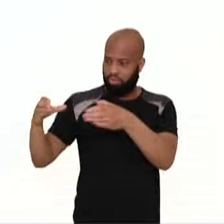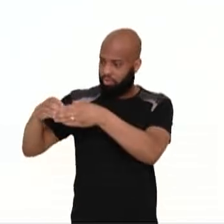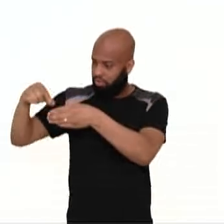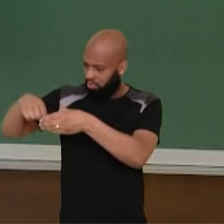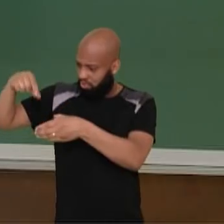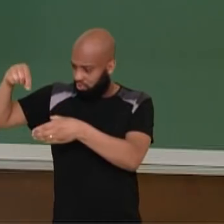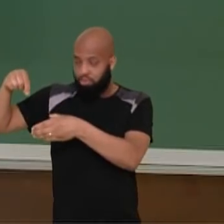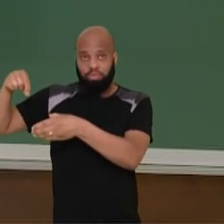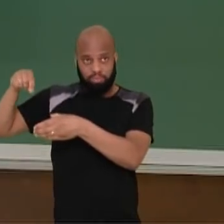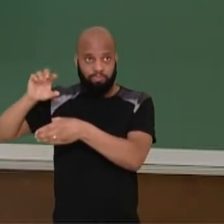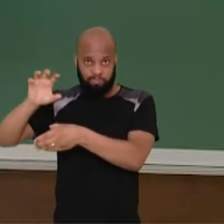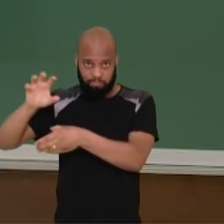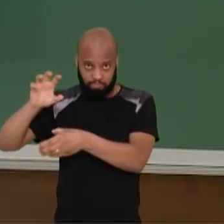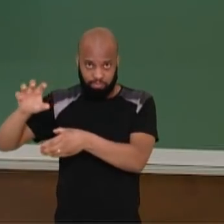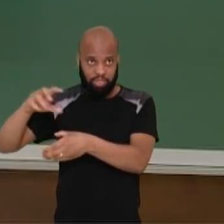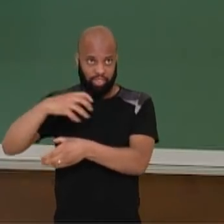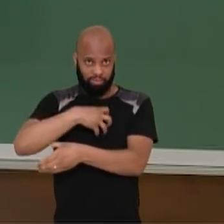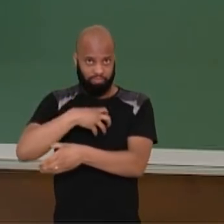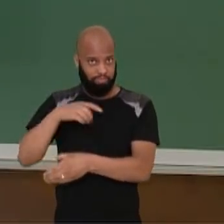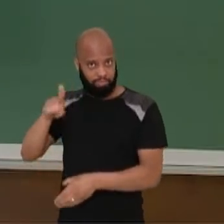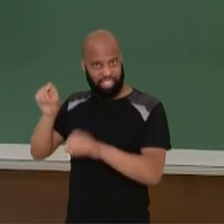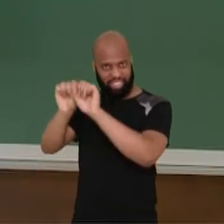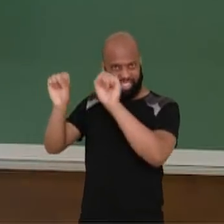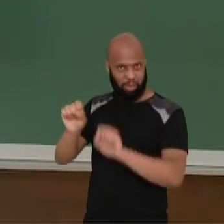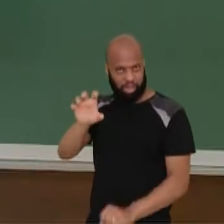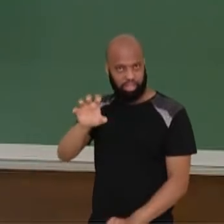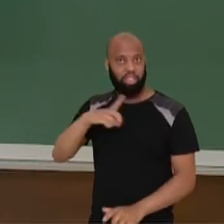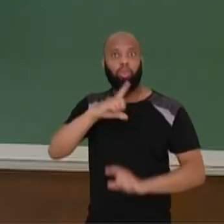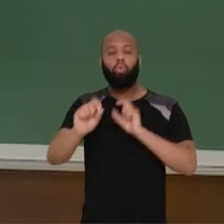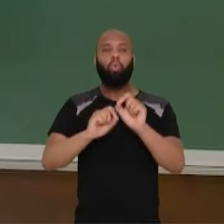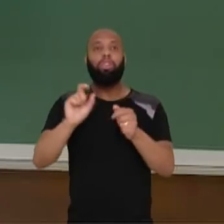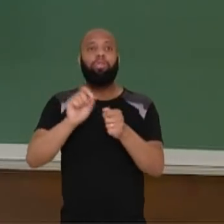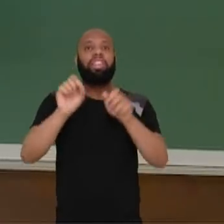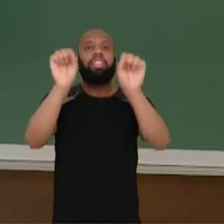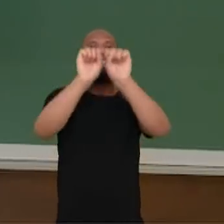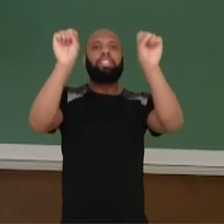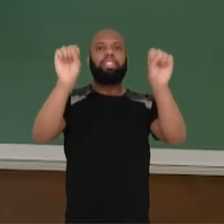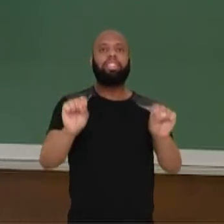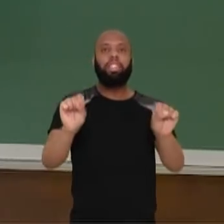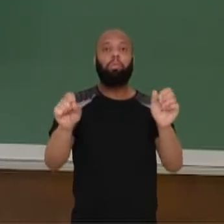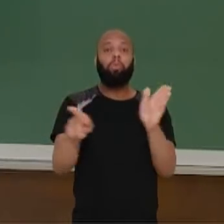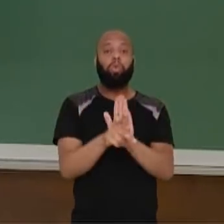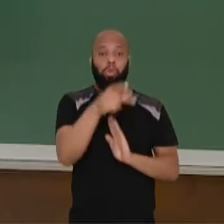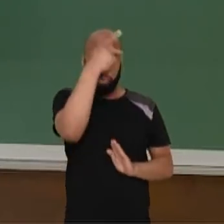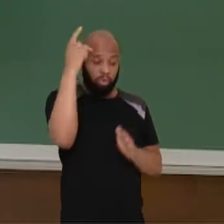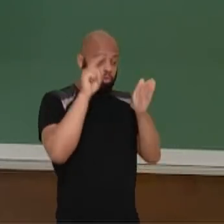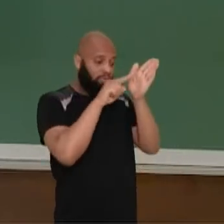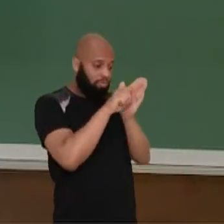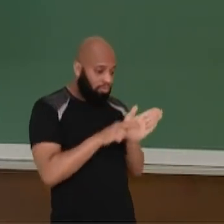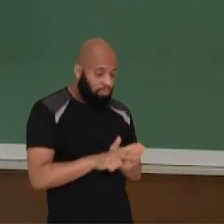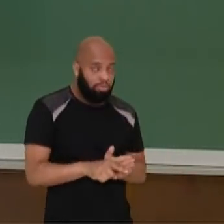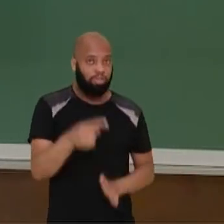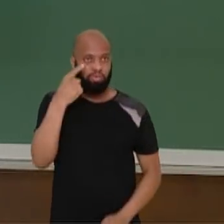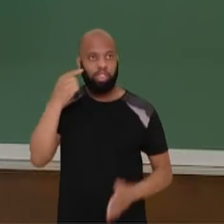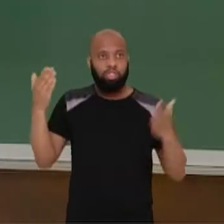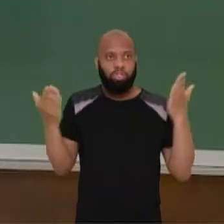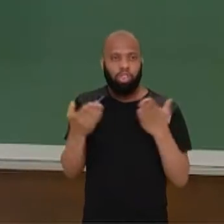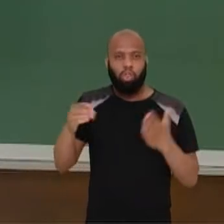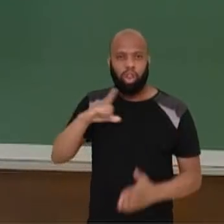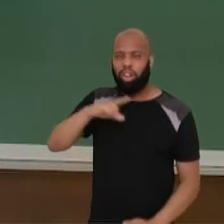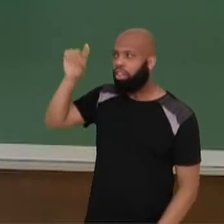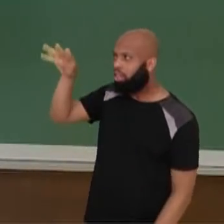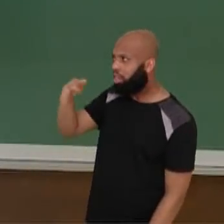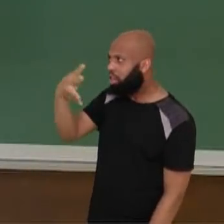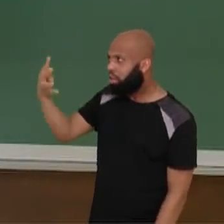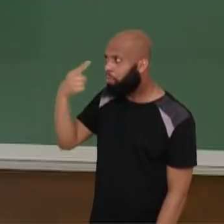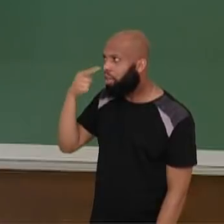nesse tipo aqui, ó, nessa sistemática, é elaborado um sistema pelo pesquisador. Então, dá uma olhada nessa tabelinha